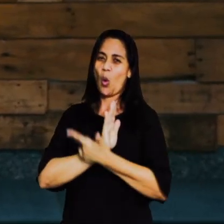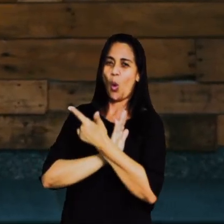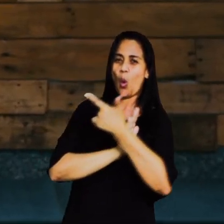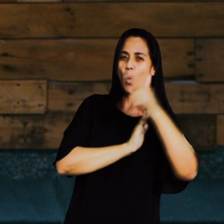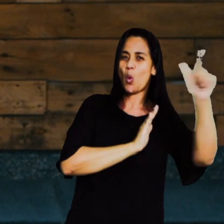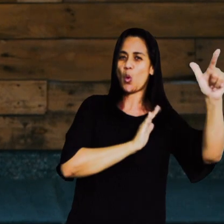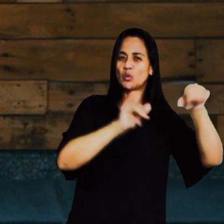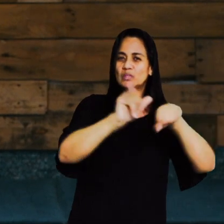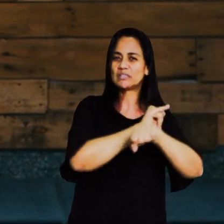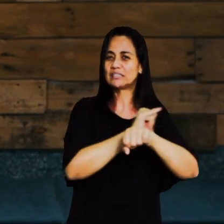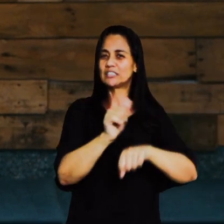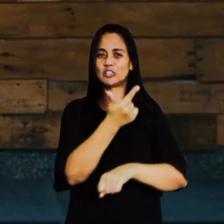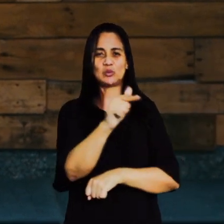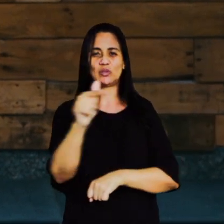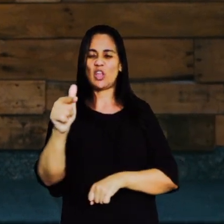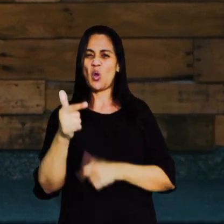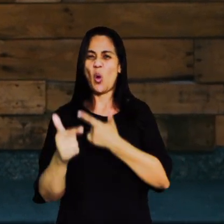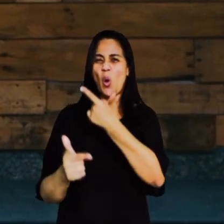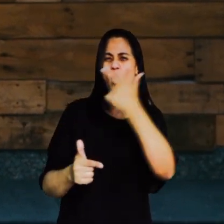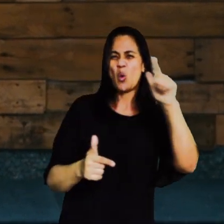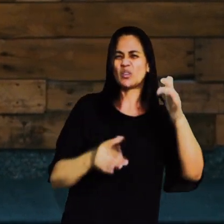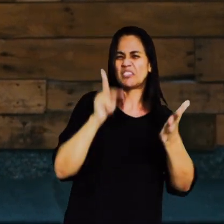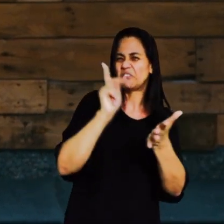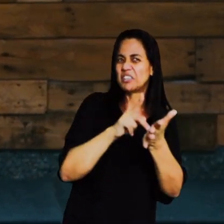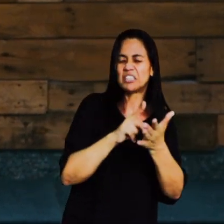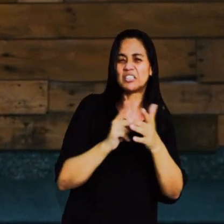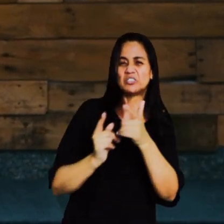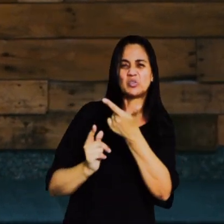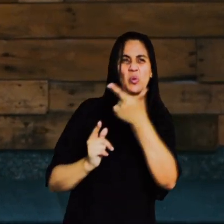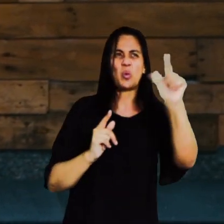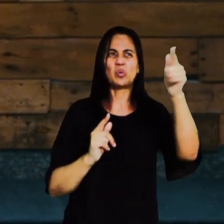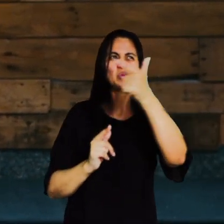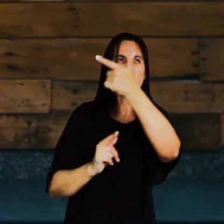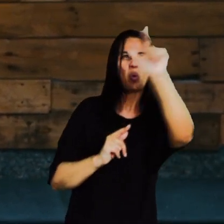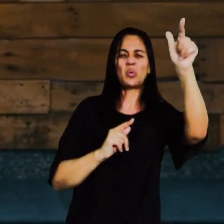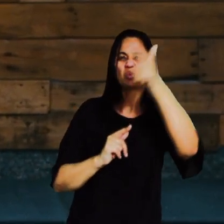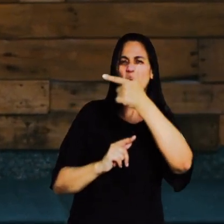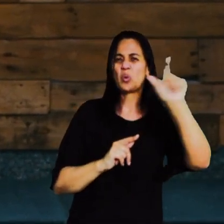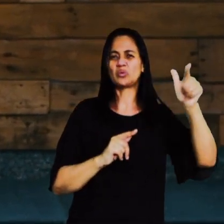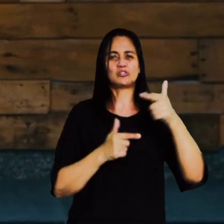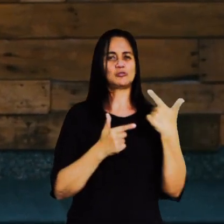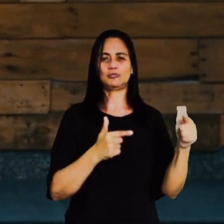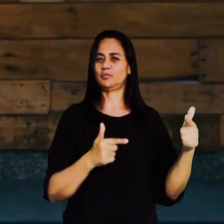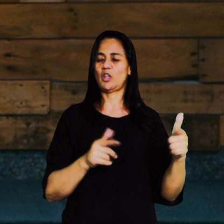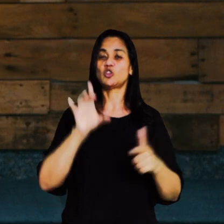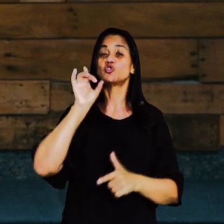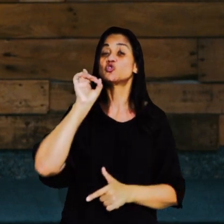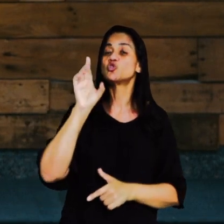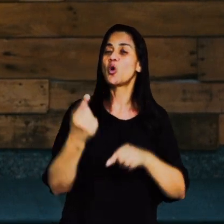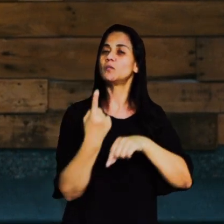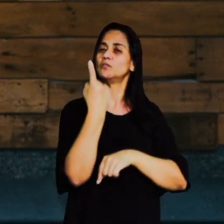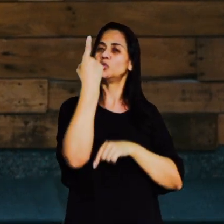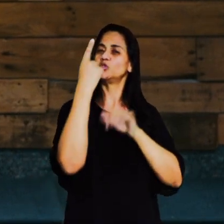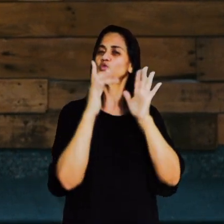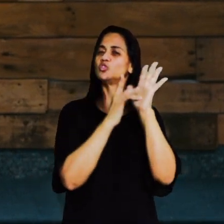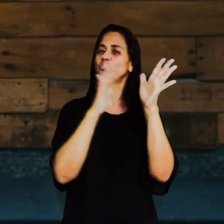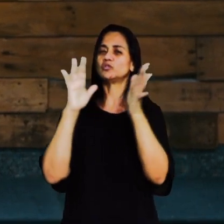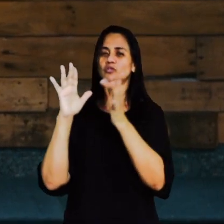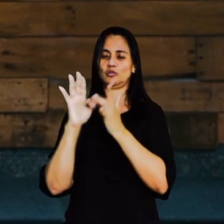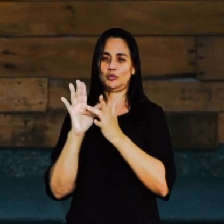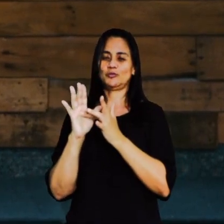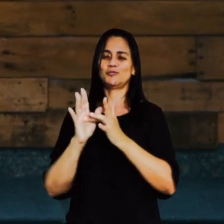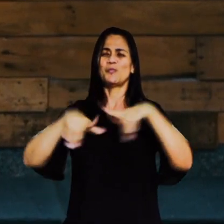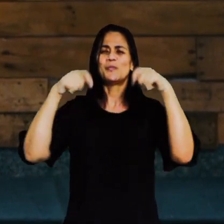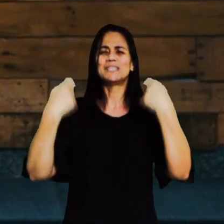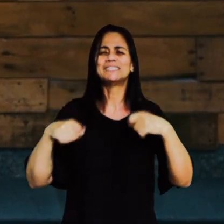verdade, não existe outra vida. Jesus é o caminho, a verdade e a vida. Nós só nascemos de novo através da cruz,